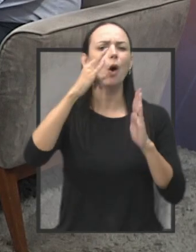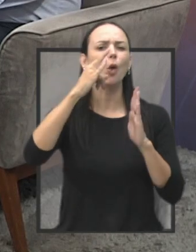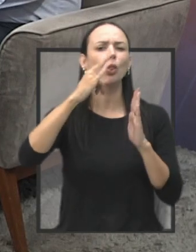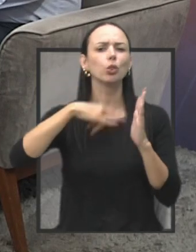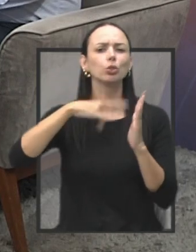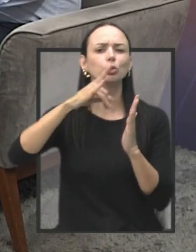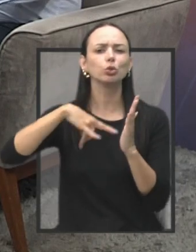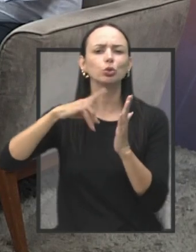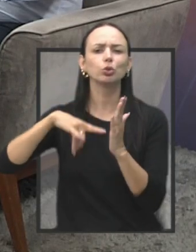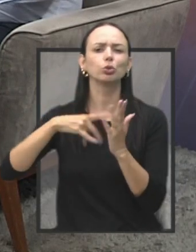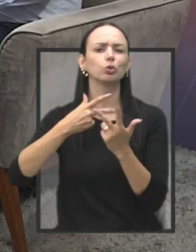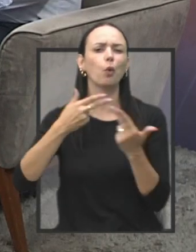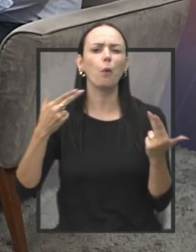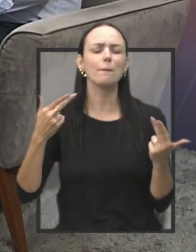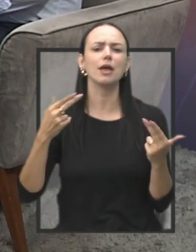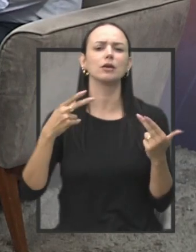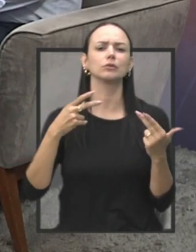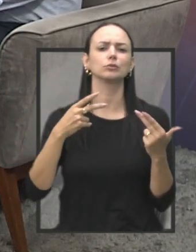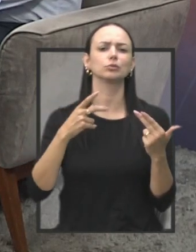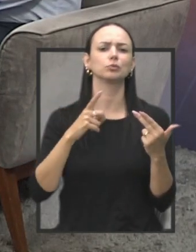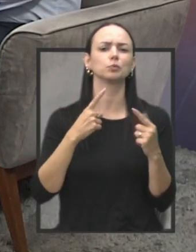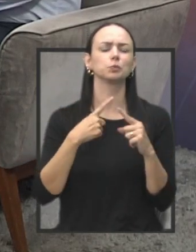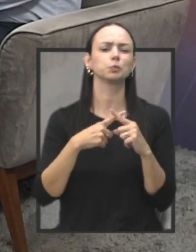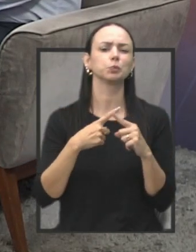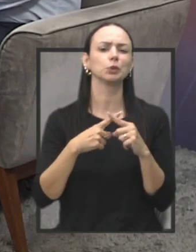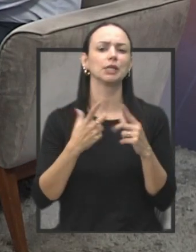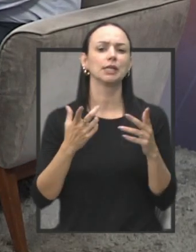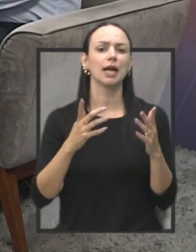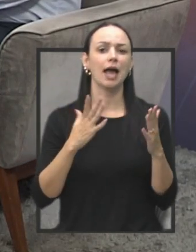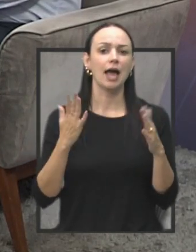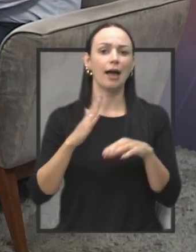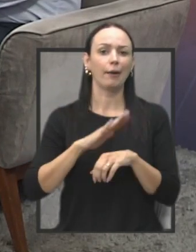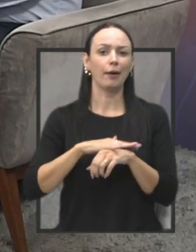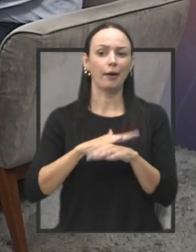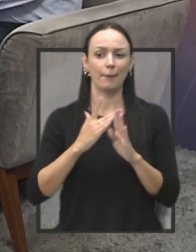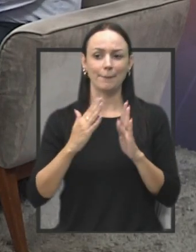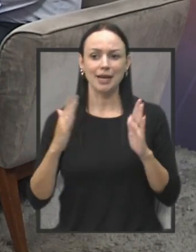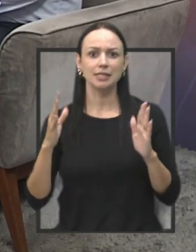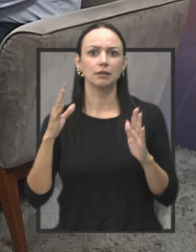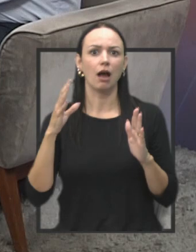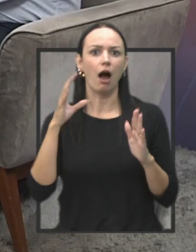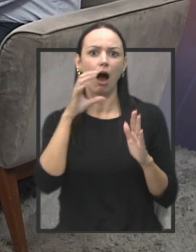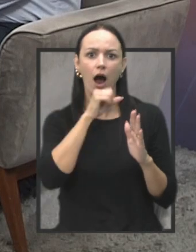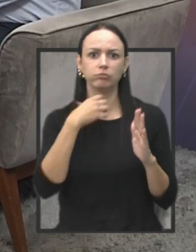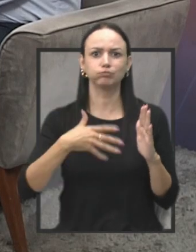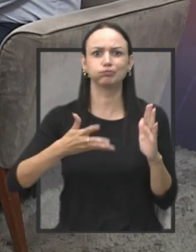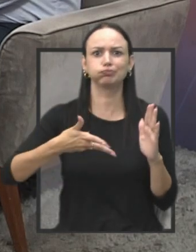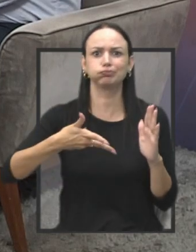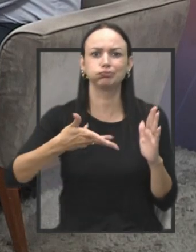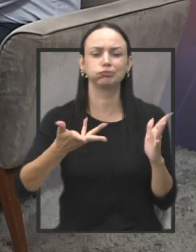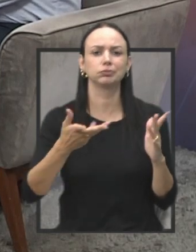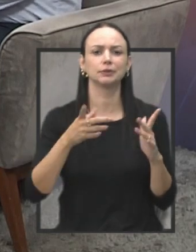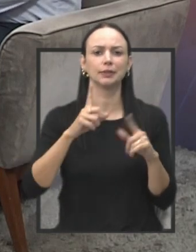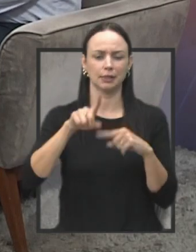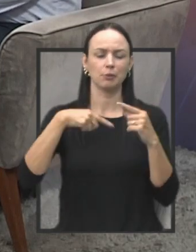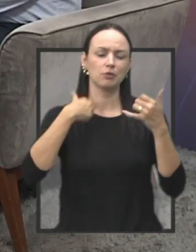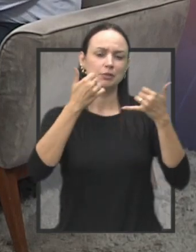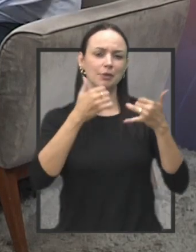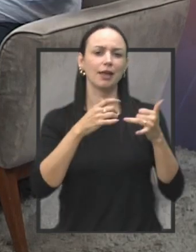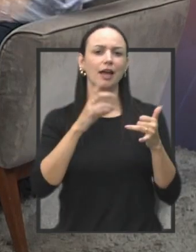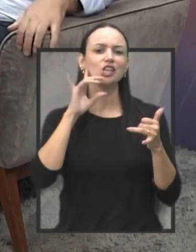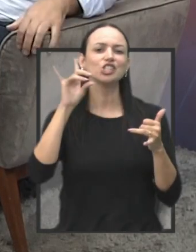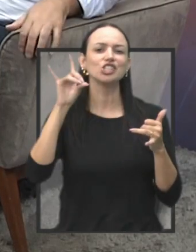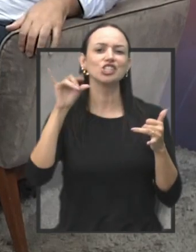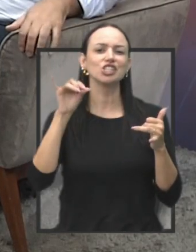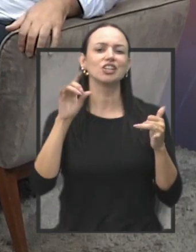precisam? Às vezes fica nesse período corrido, né? Um prazo, depois a gente também vai falar do prazo. Mas